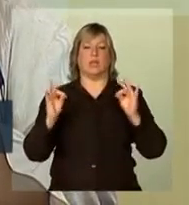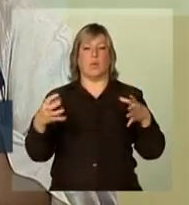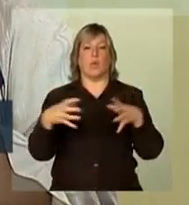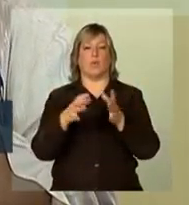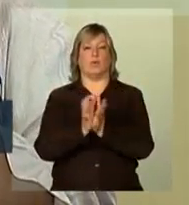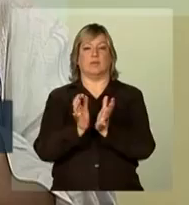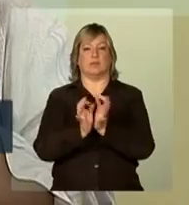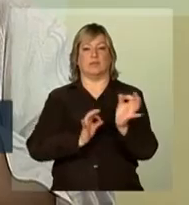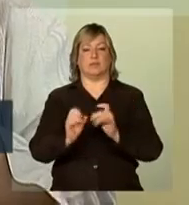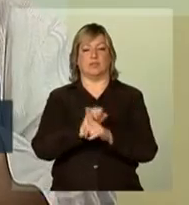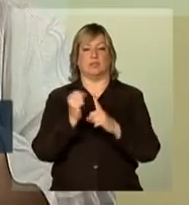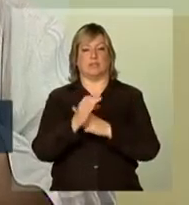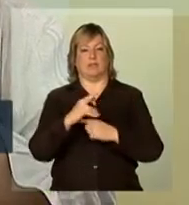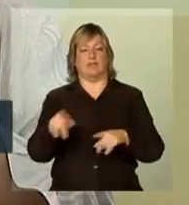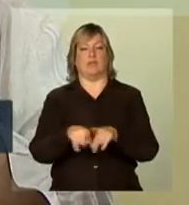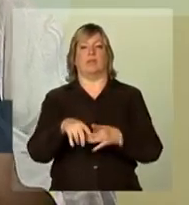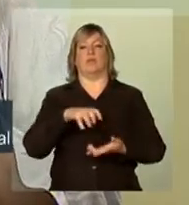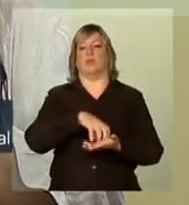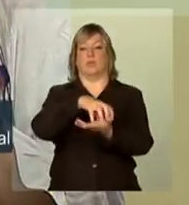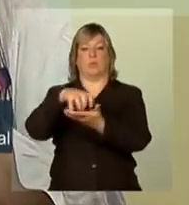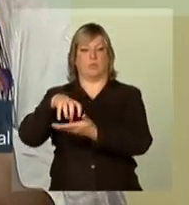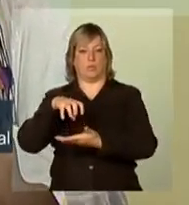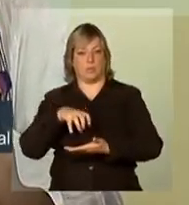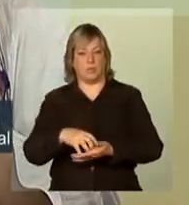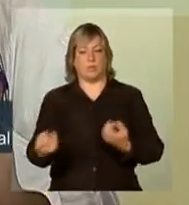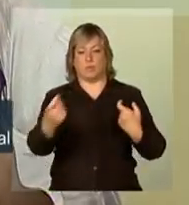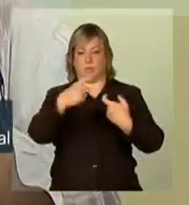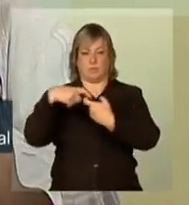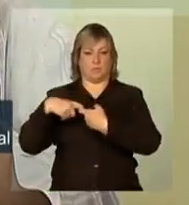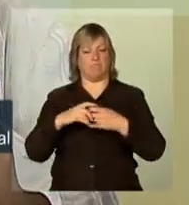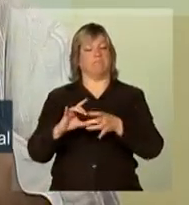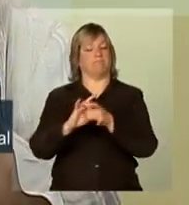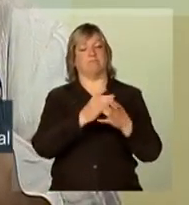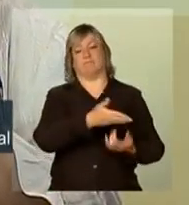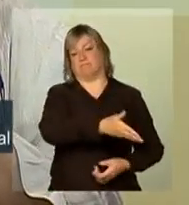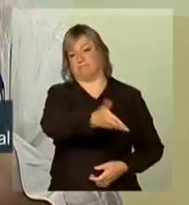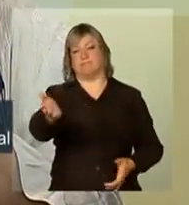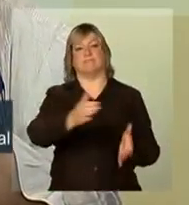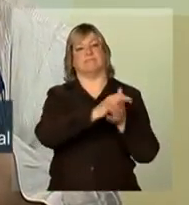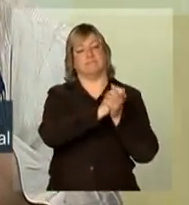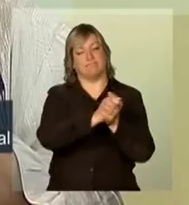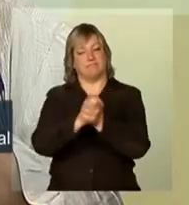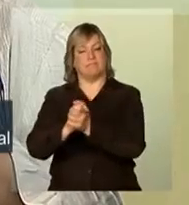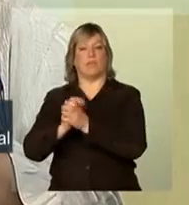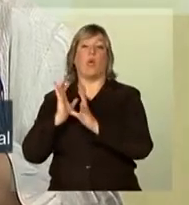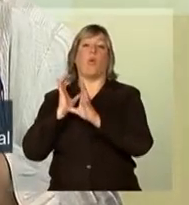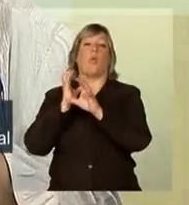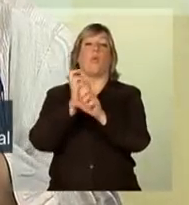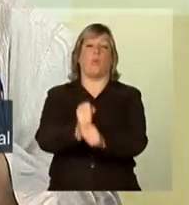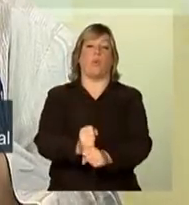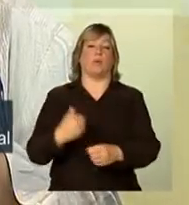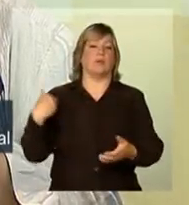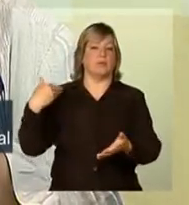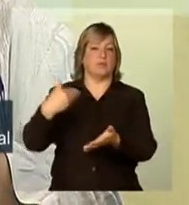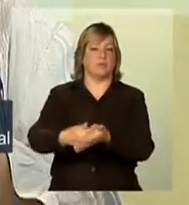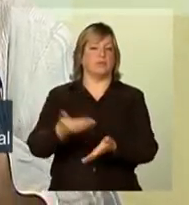sociedade civil e instituições eh parceiras hã que ao longo desses